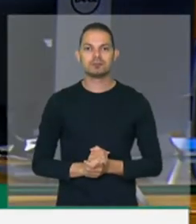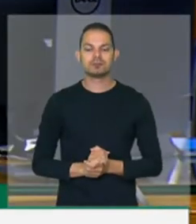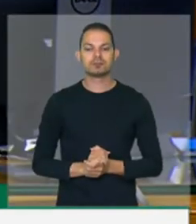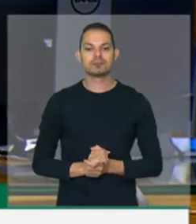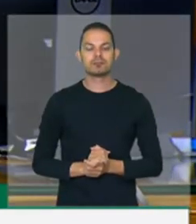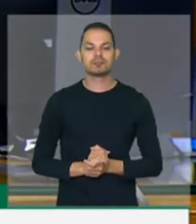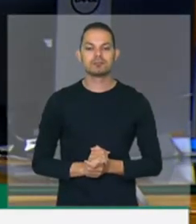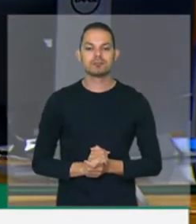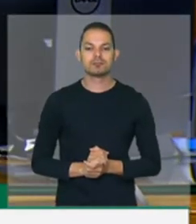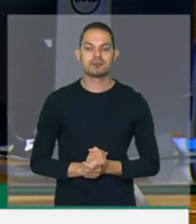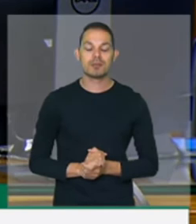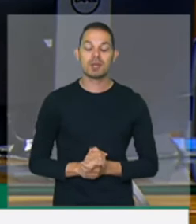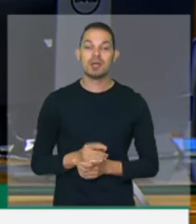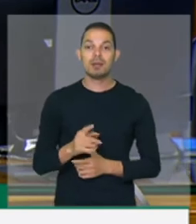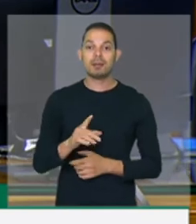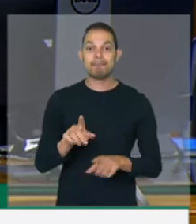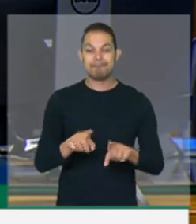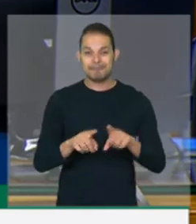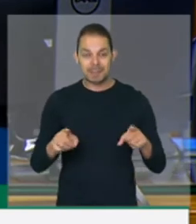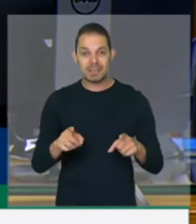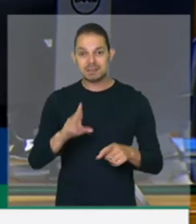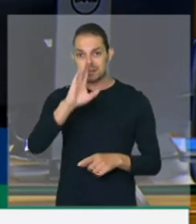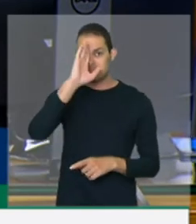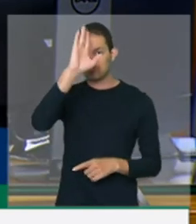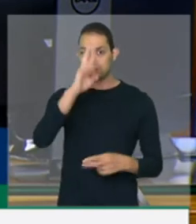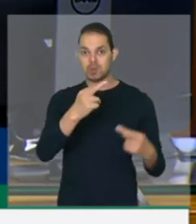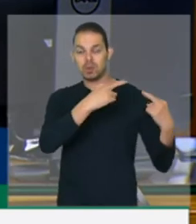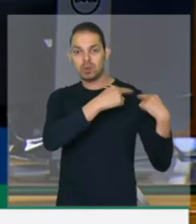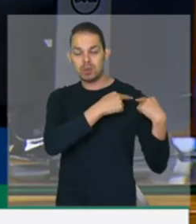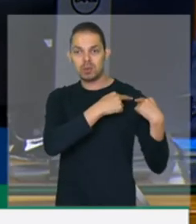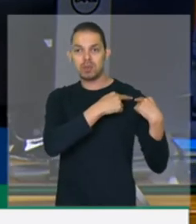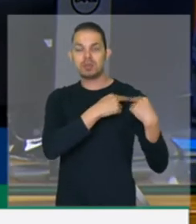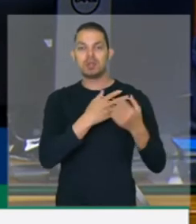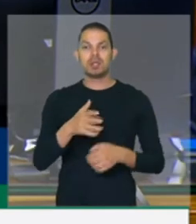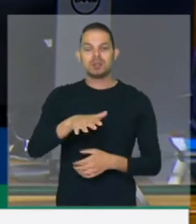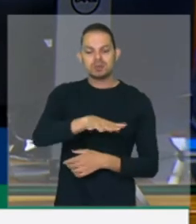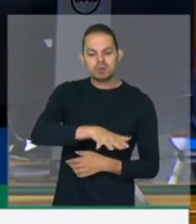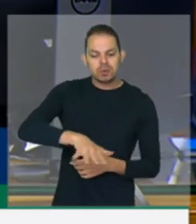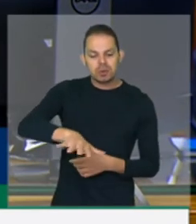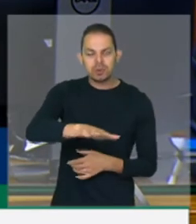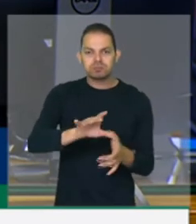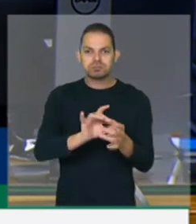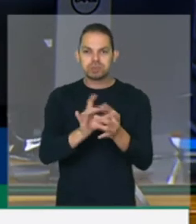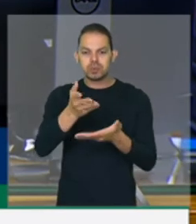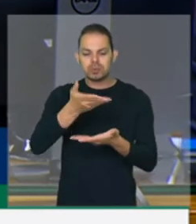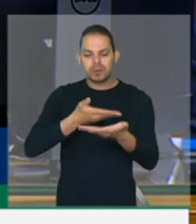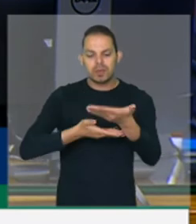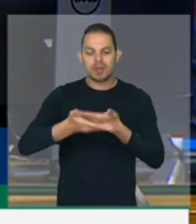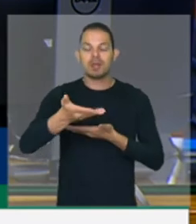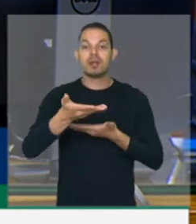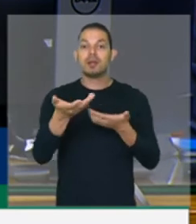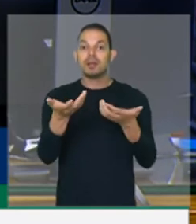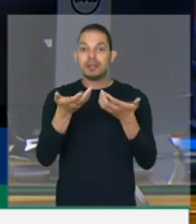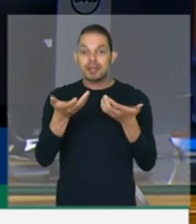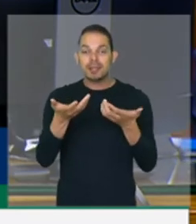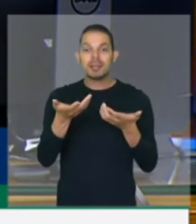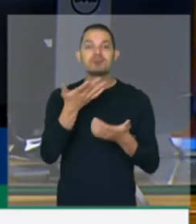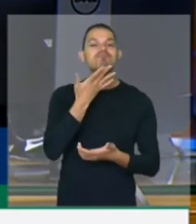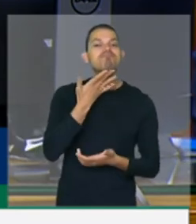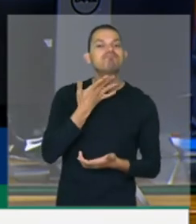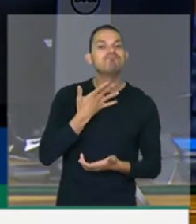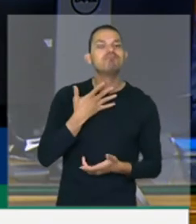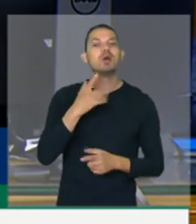que, em nome da responsabilidade, o acesso, o alicerce da democracia, quero anunciar